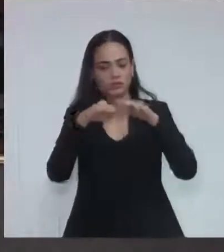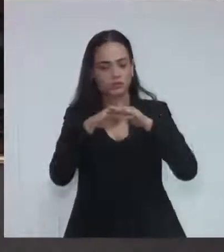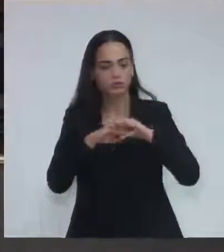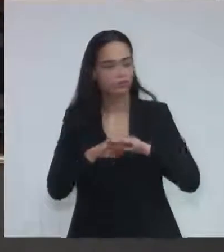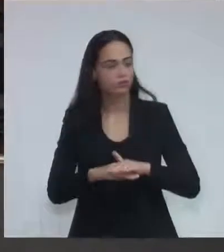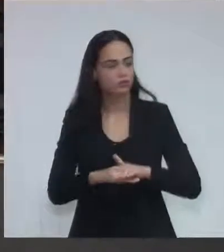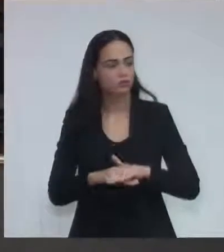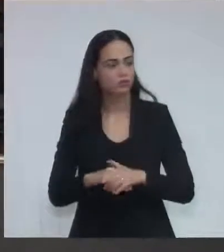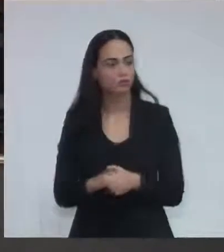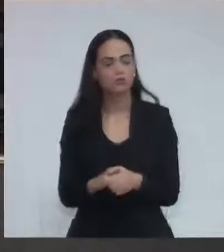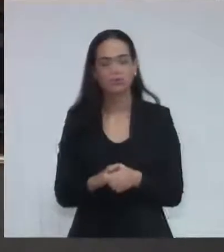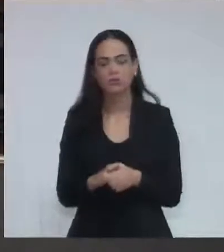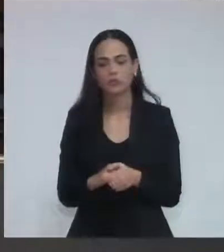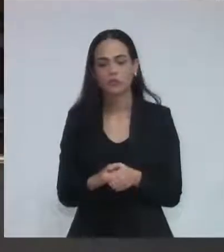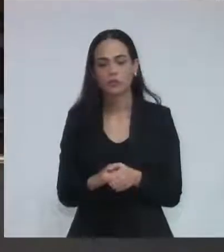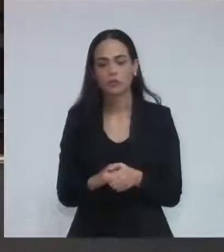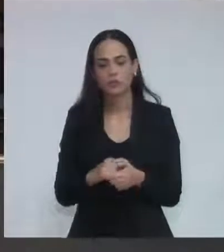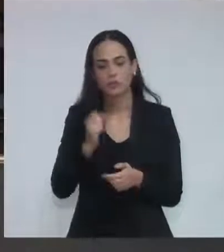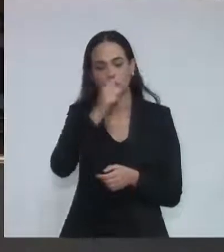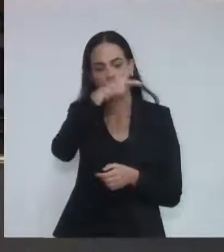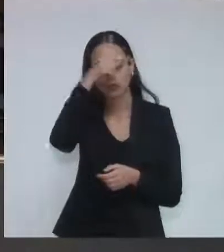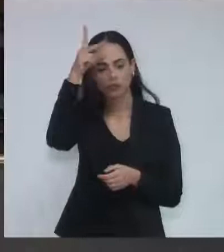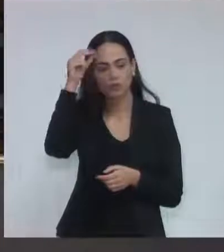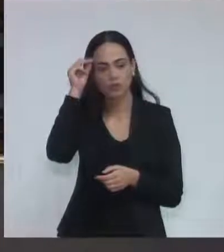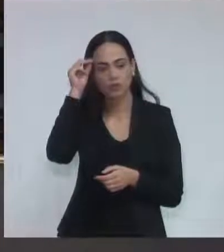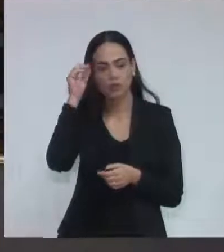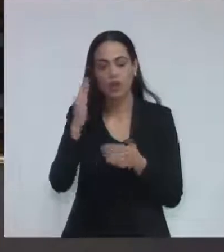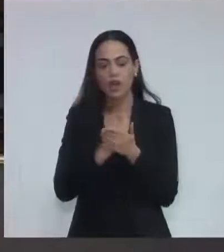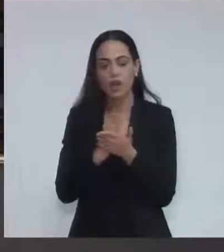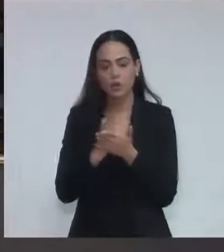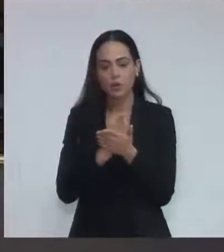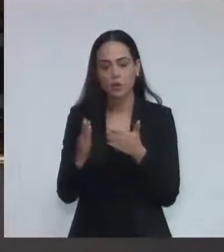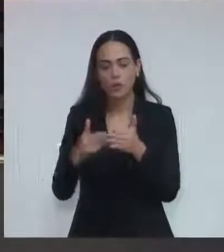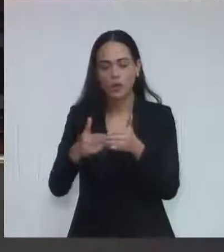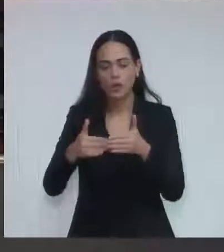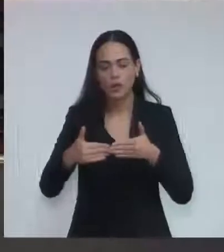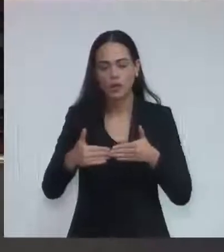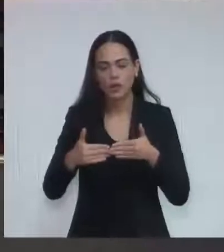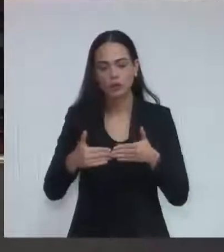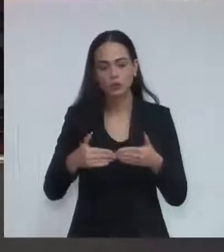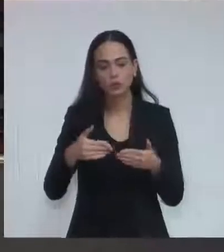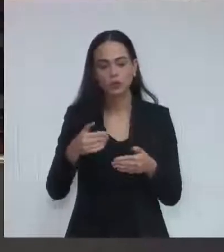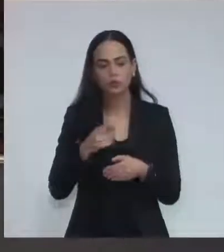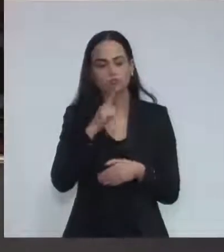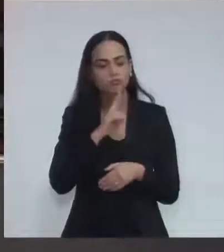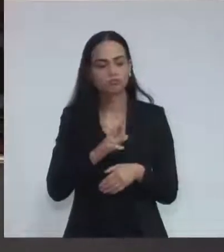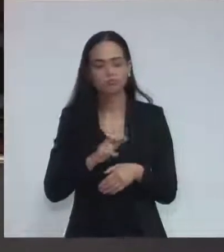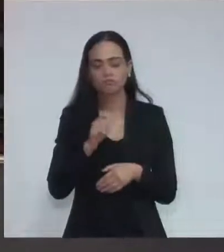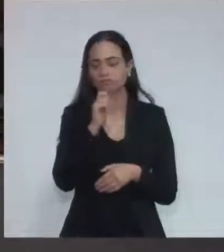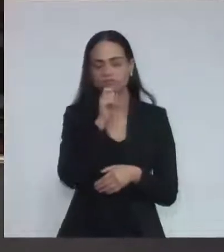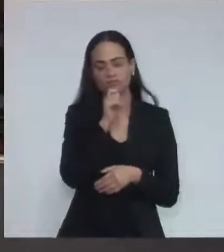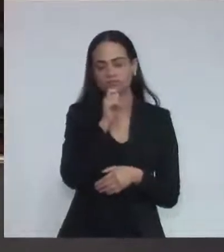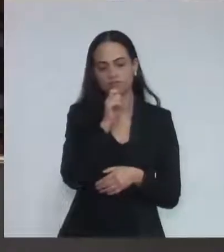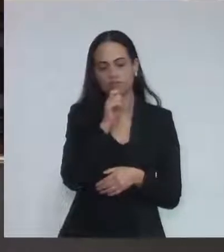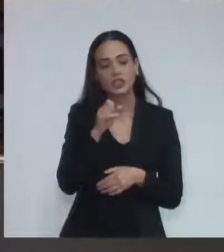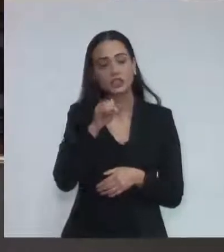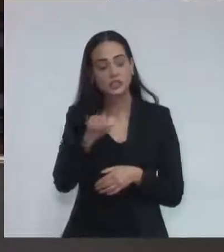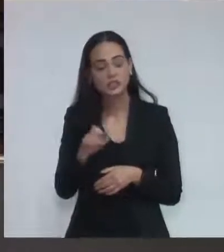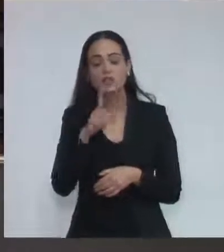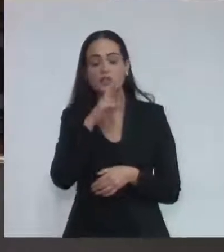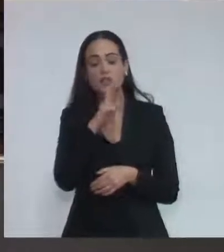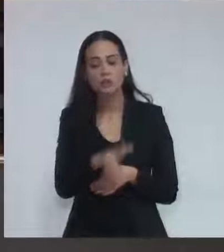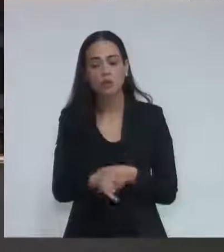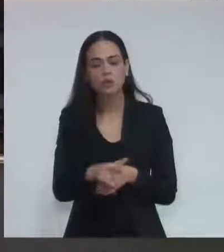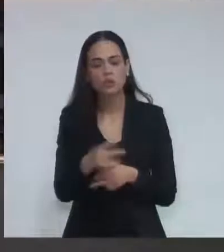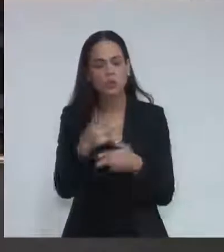apurar notícia de que a Prefeitura vem se abstendo de responder aos requerimentos apresentados pela Casa Legislativa e, quando faz, responde de forma incompleta